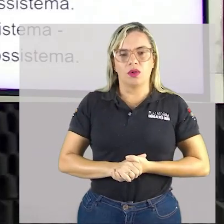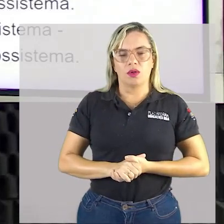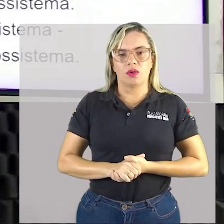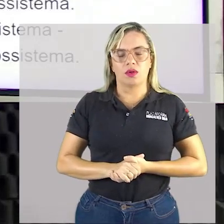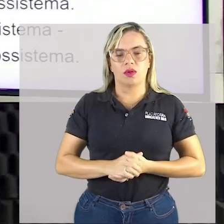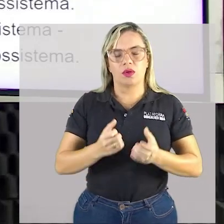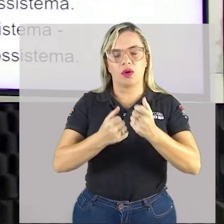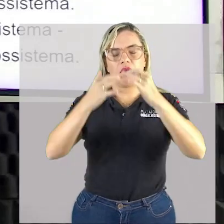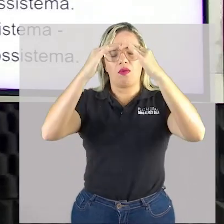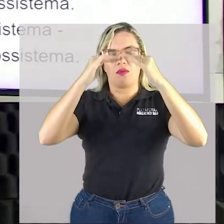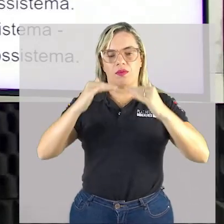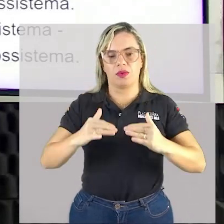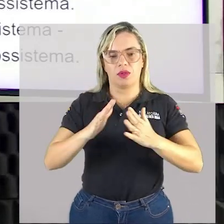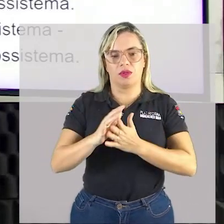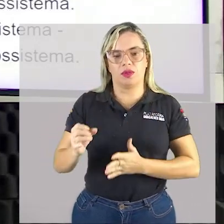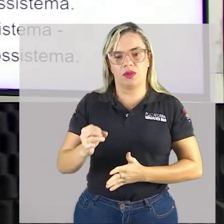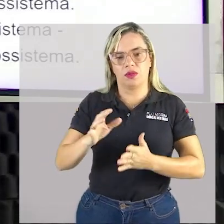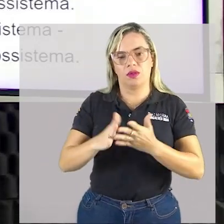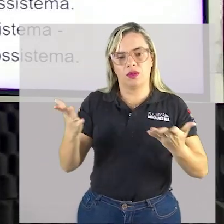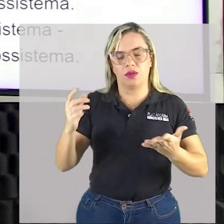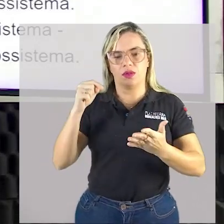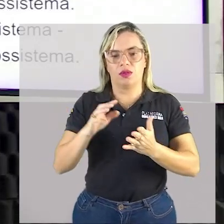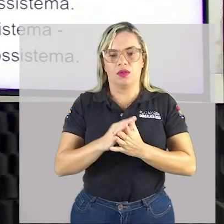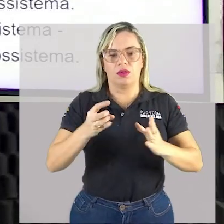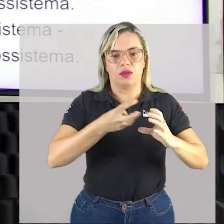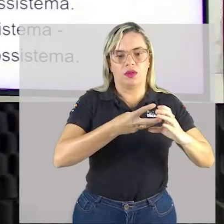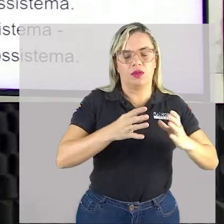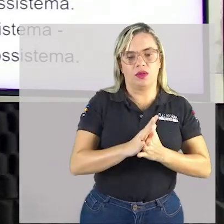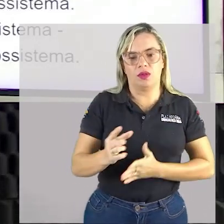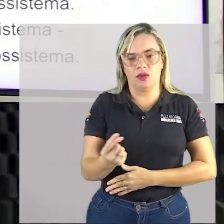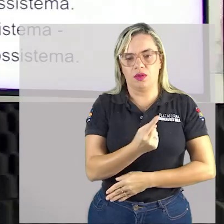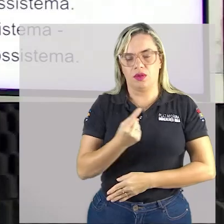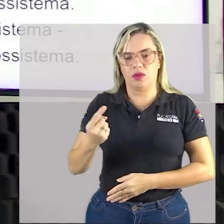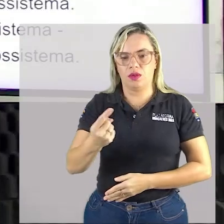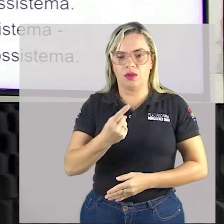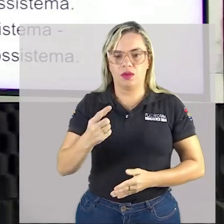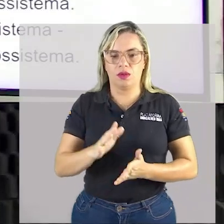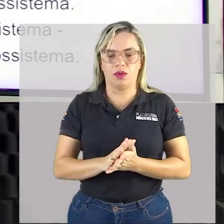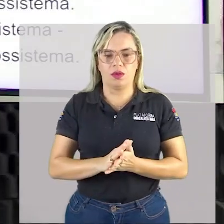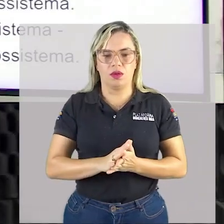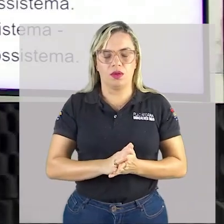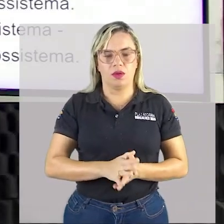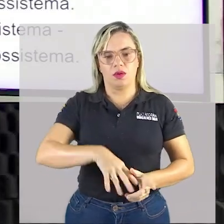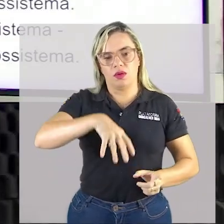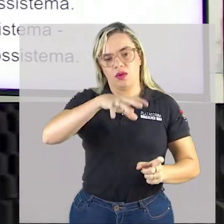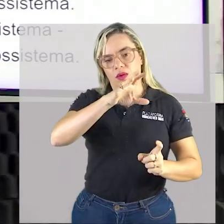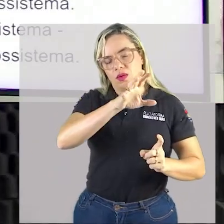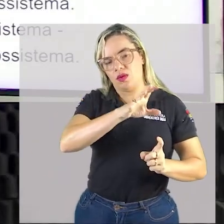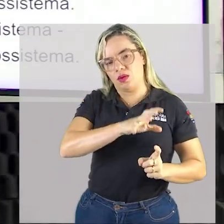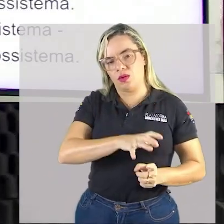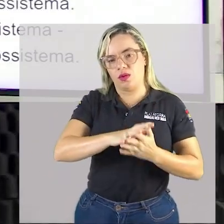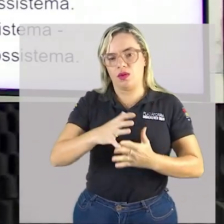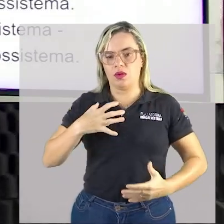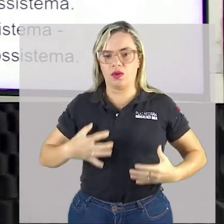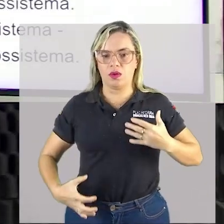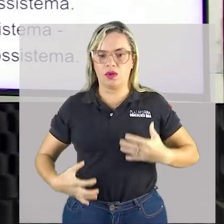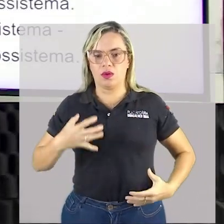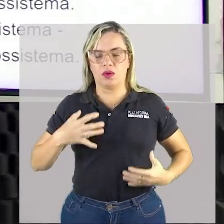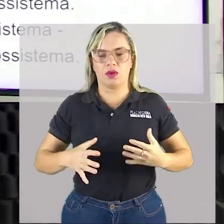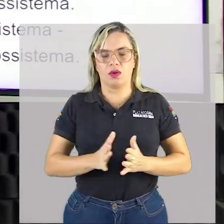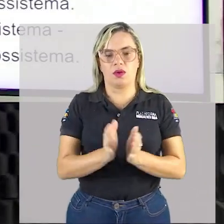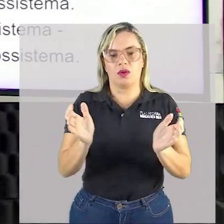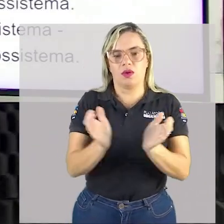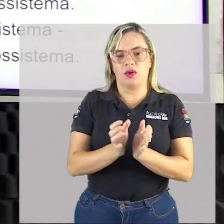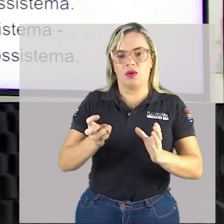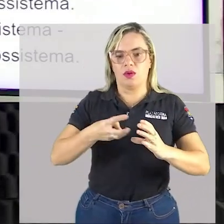aqui ele está dizendo, ó, célula, que é uma unidade, né? Tecido, que já é um conjunto de célula,